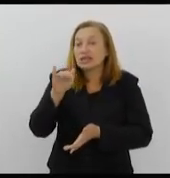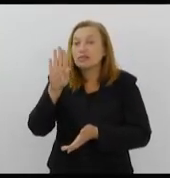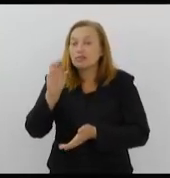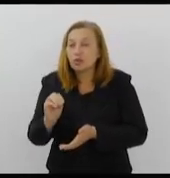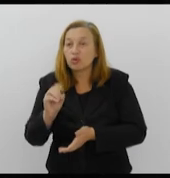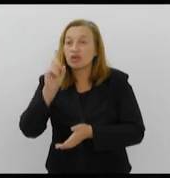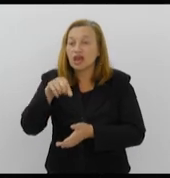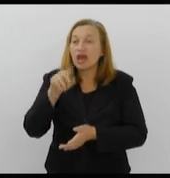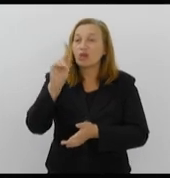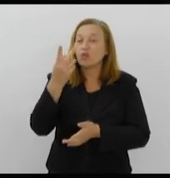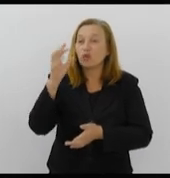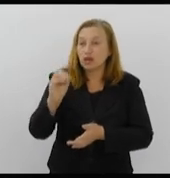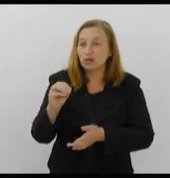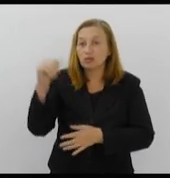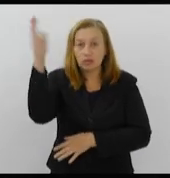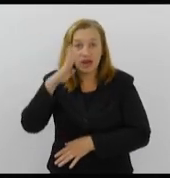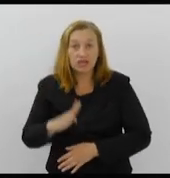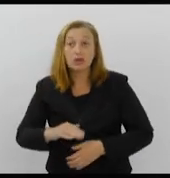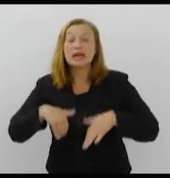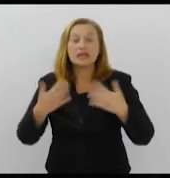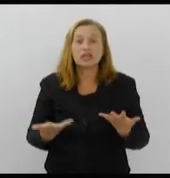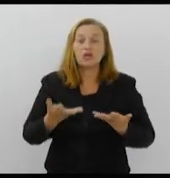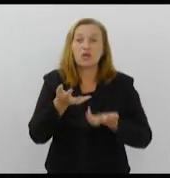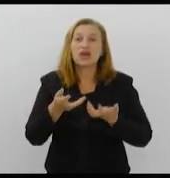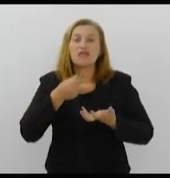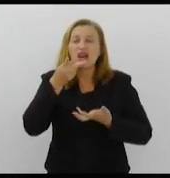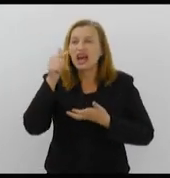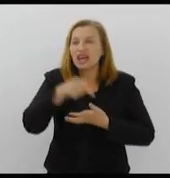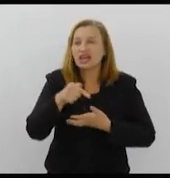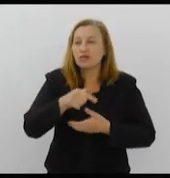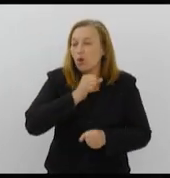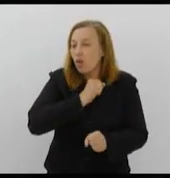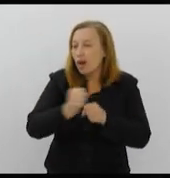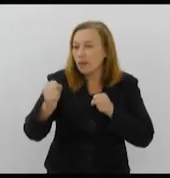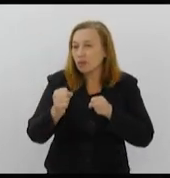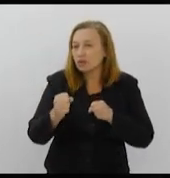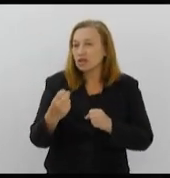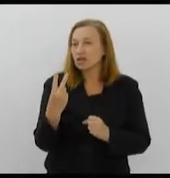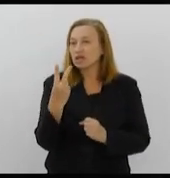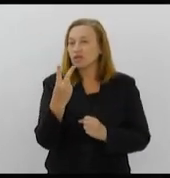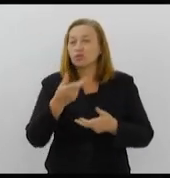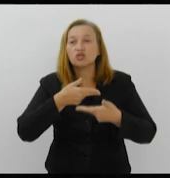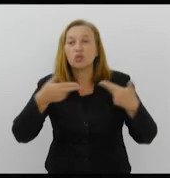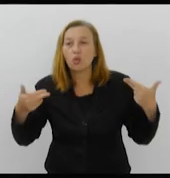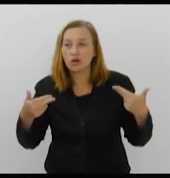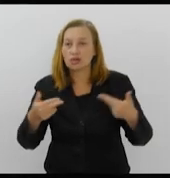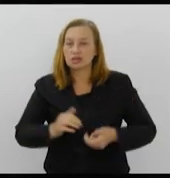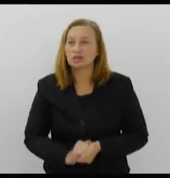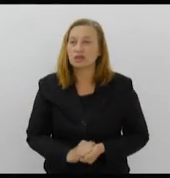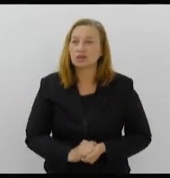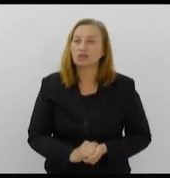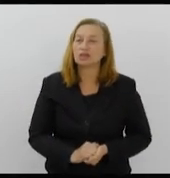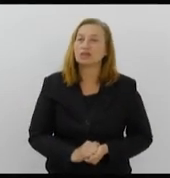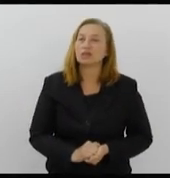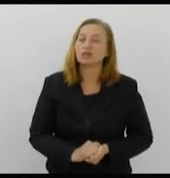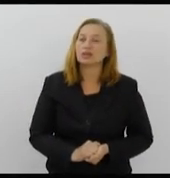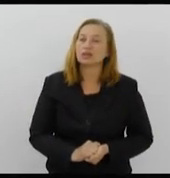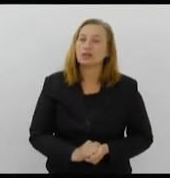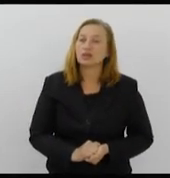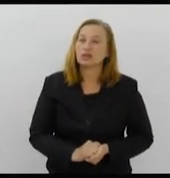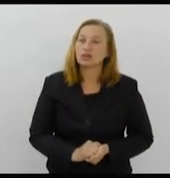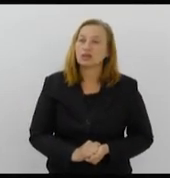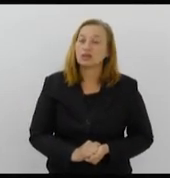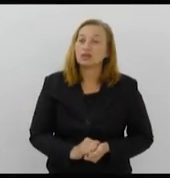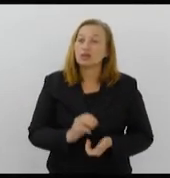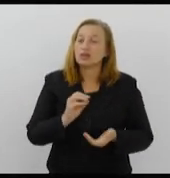que é o hino nacional brasileiro. Então, quero deixar aqui o meu repúdio a essas duas coisas. Uma decisão monocrática, que